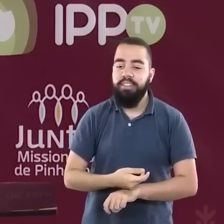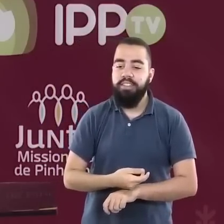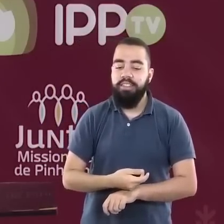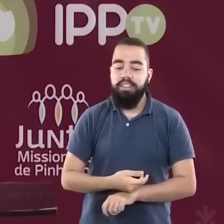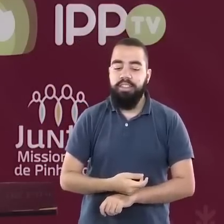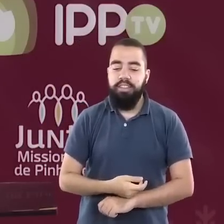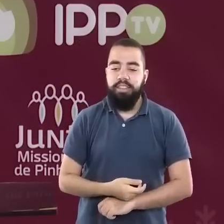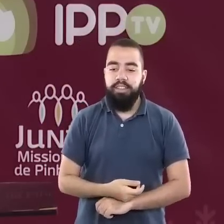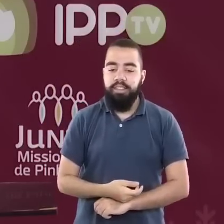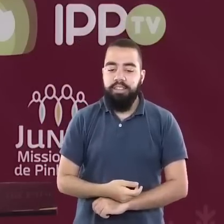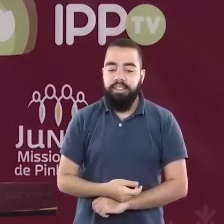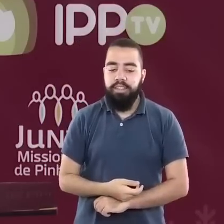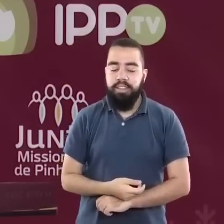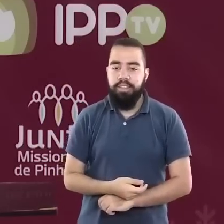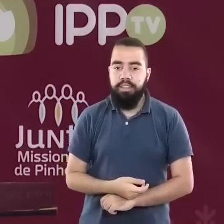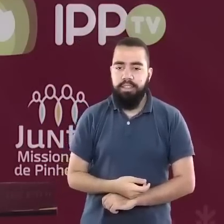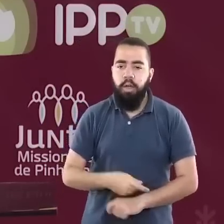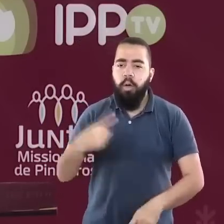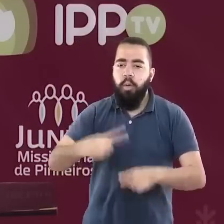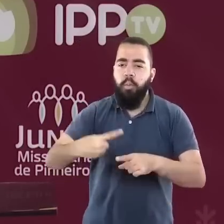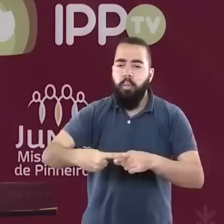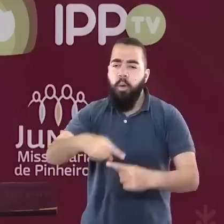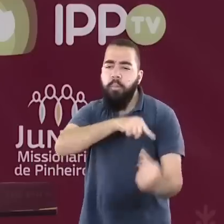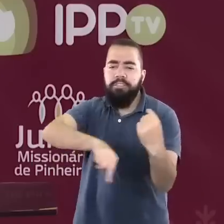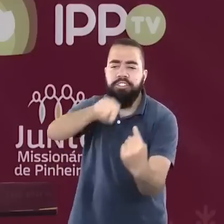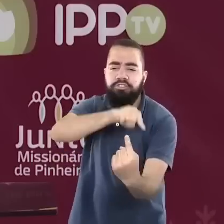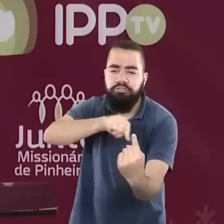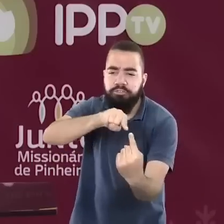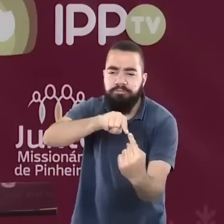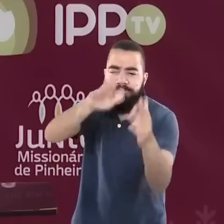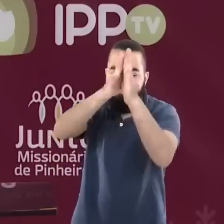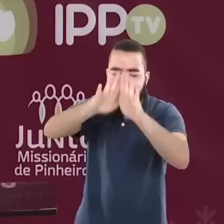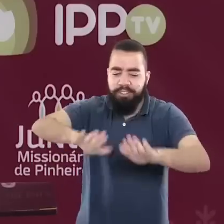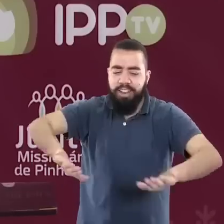também aqui para adorá-lo nesta manhã